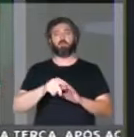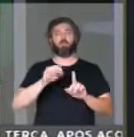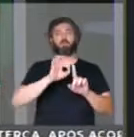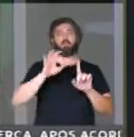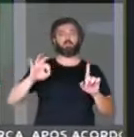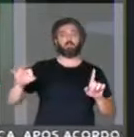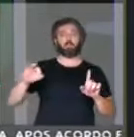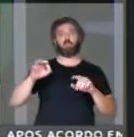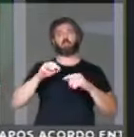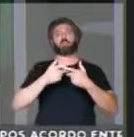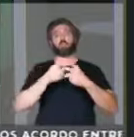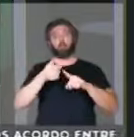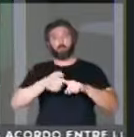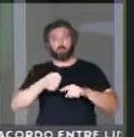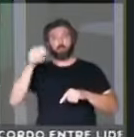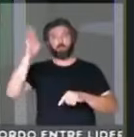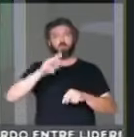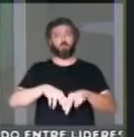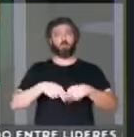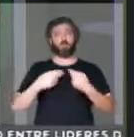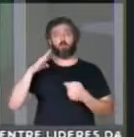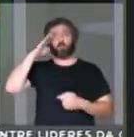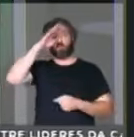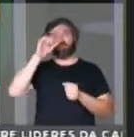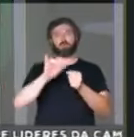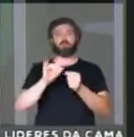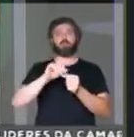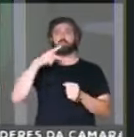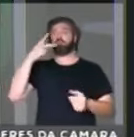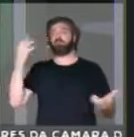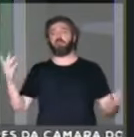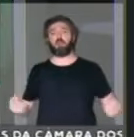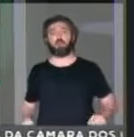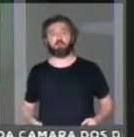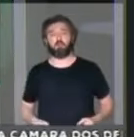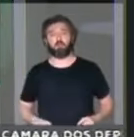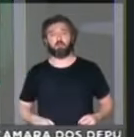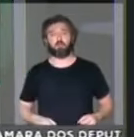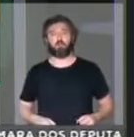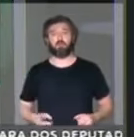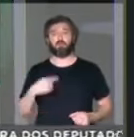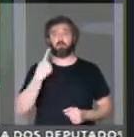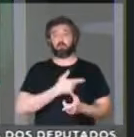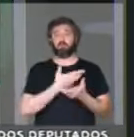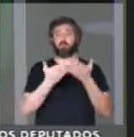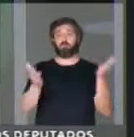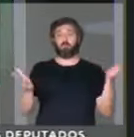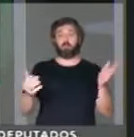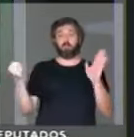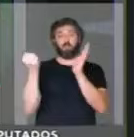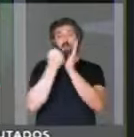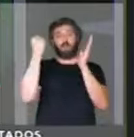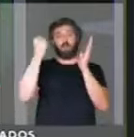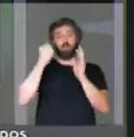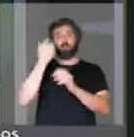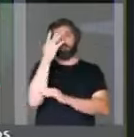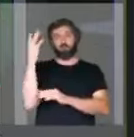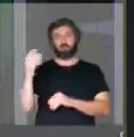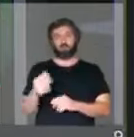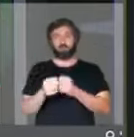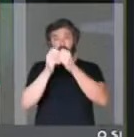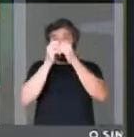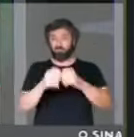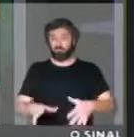da nossa produção agrícola pelas besteiras que bolsonaro está falando e fazendo que nós vamos perder o selo ambiental isso é